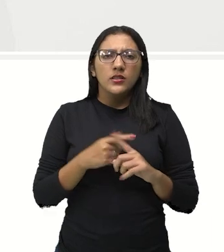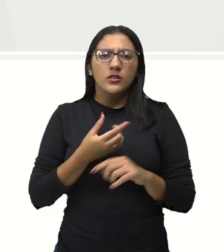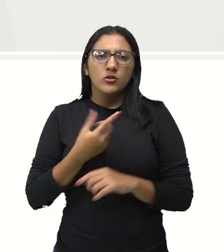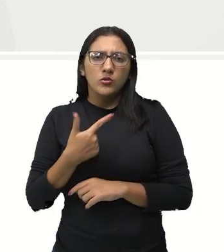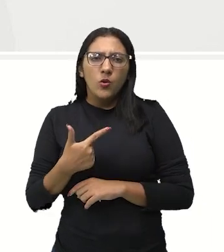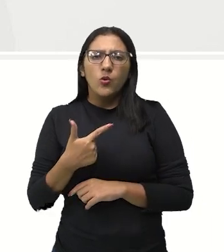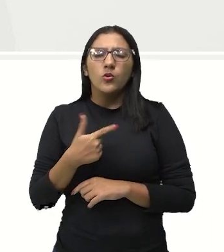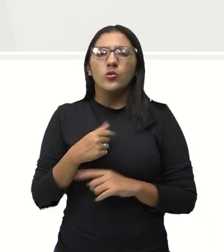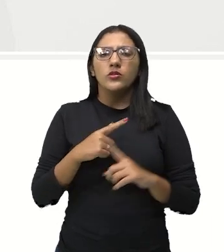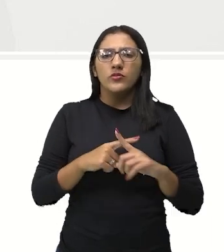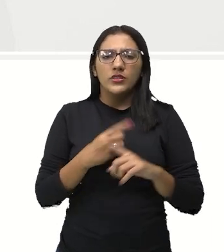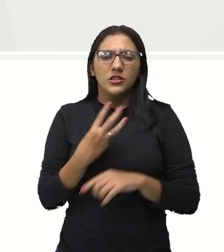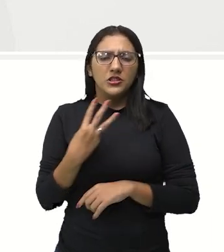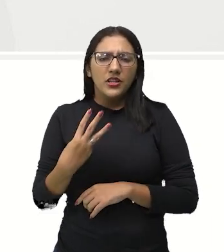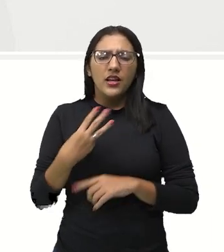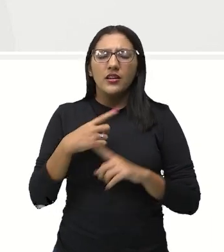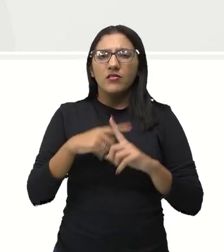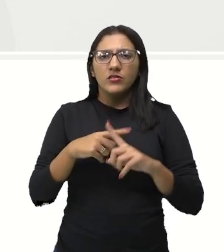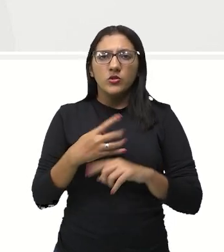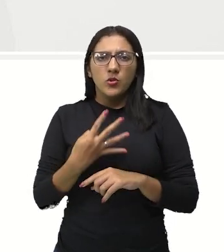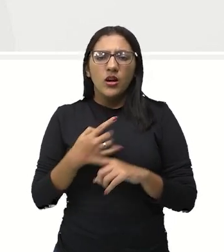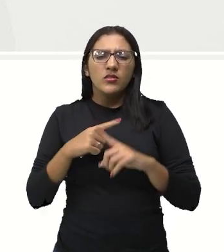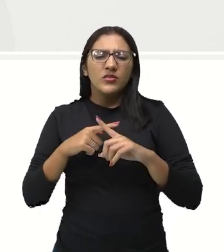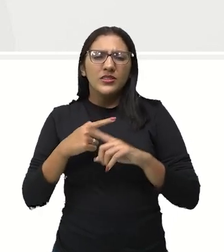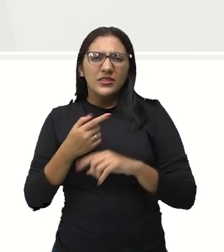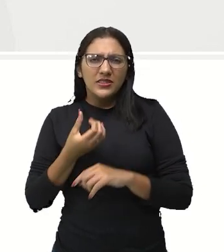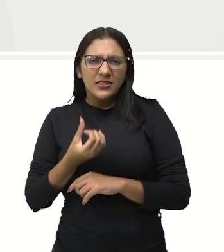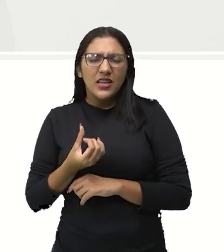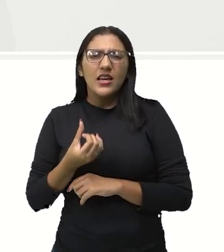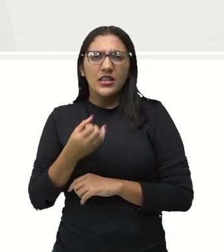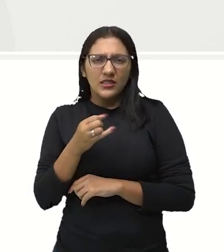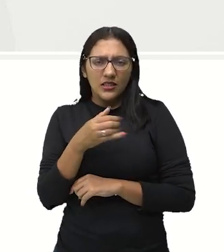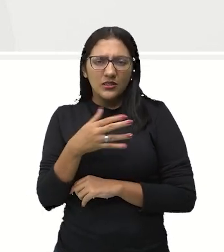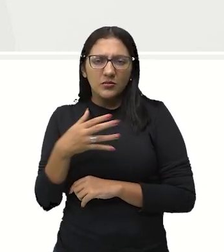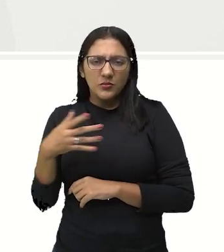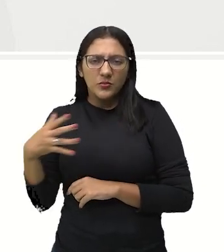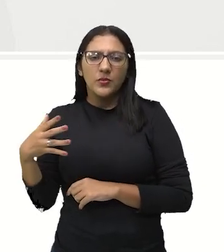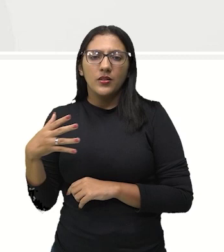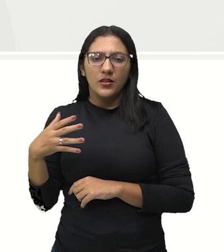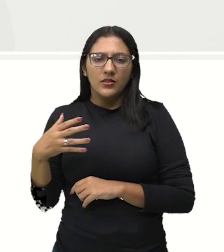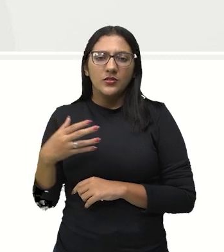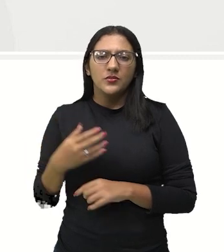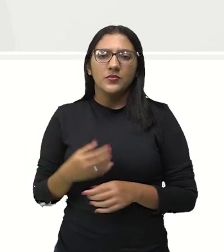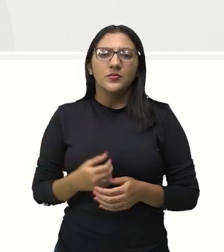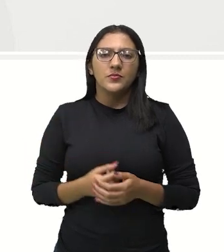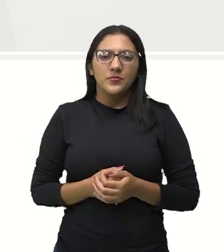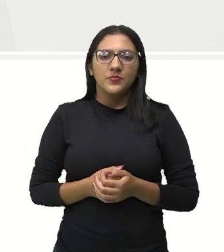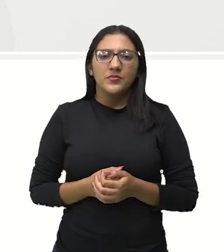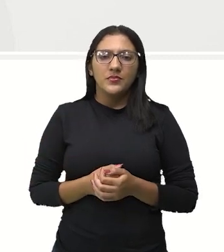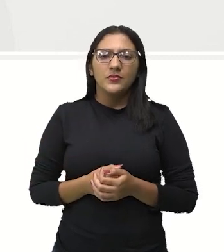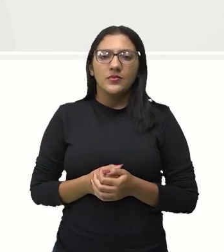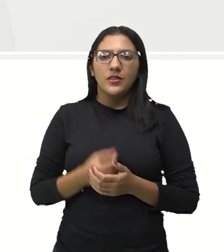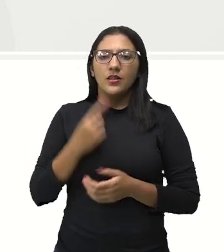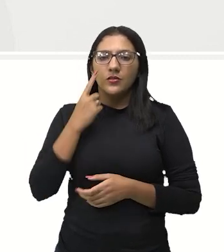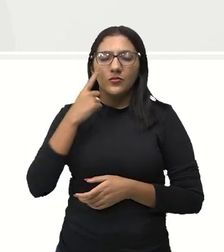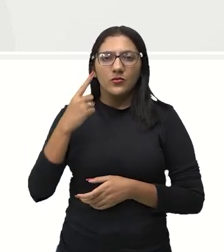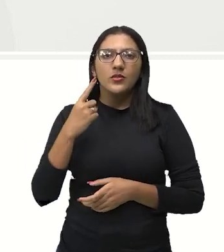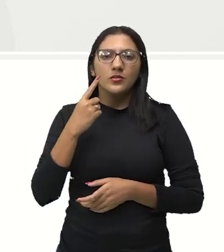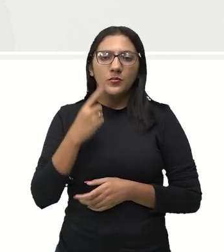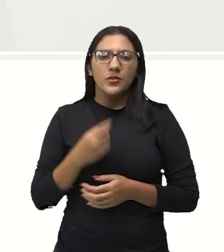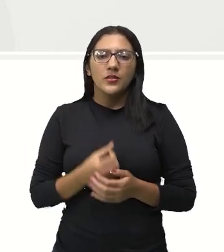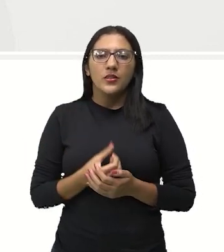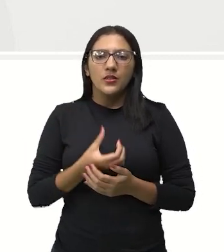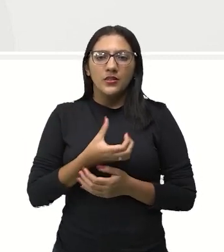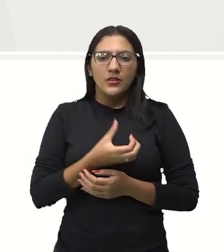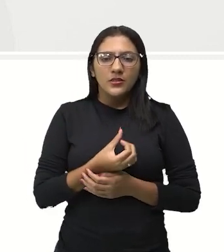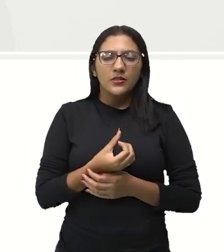24. 6 vezes 5, 30. E eu vou parar por aqui porque o conjunto dos múltiplos é infinito. Agora, ó, vamos fazer os